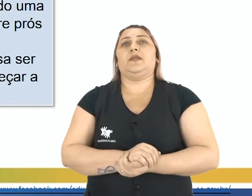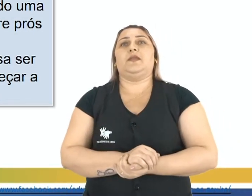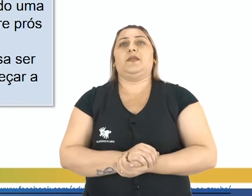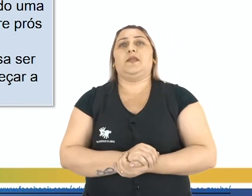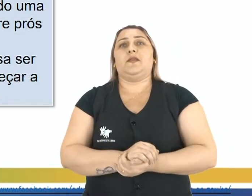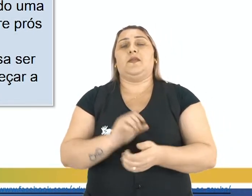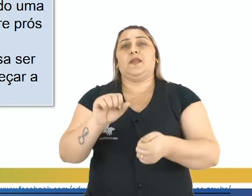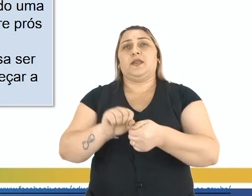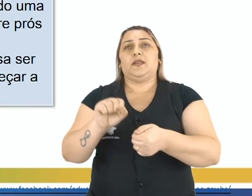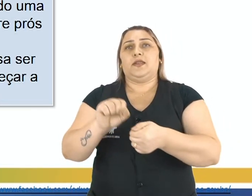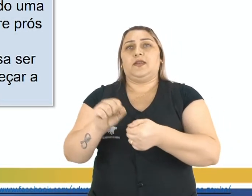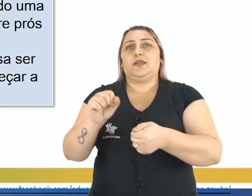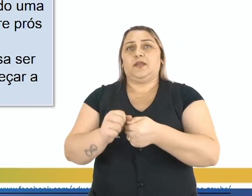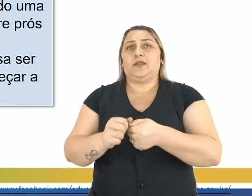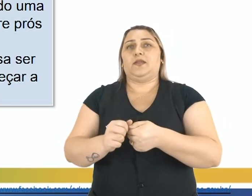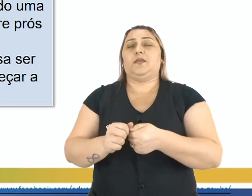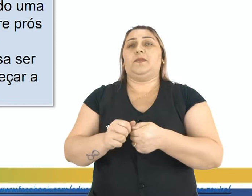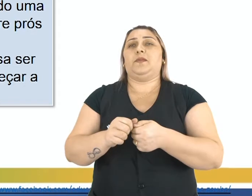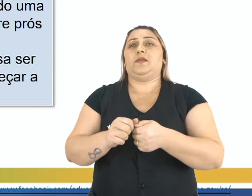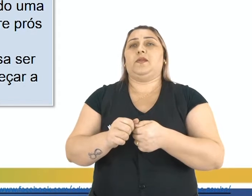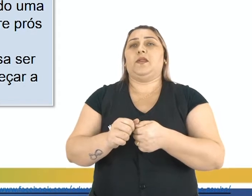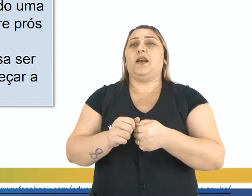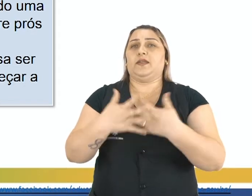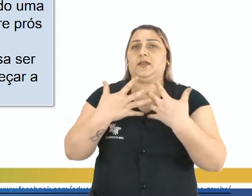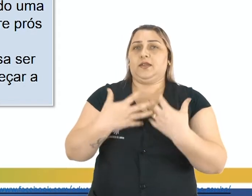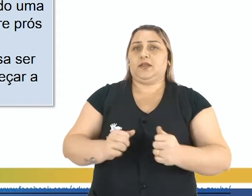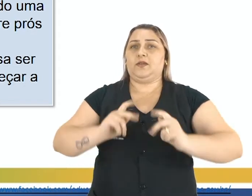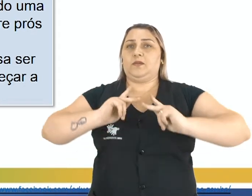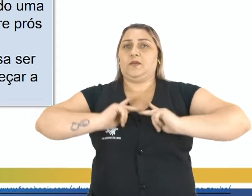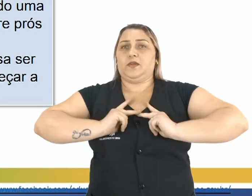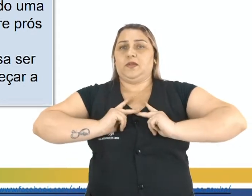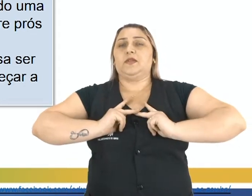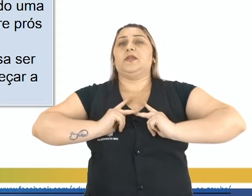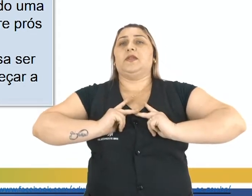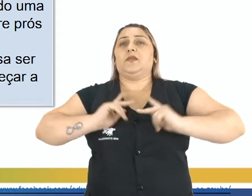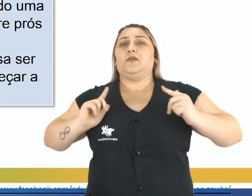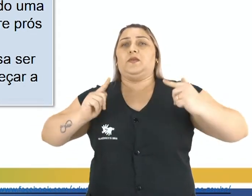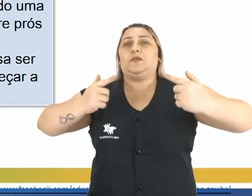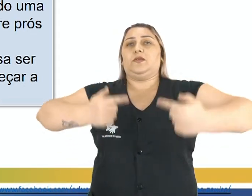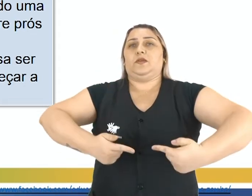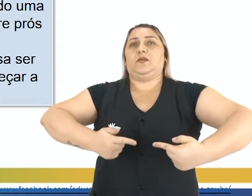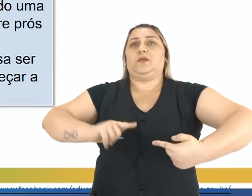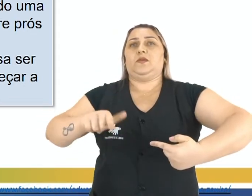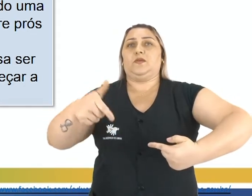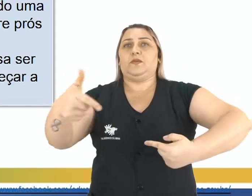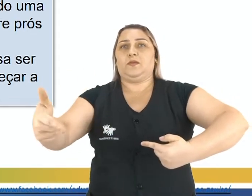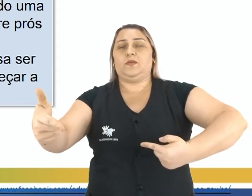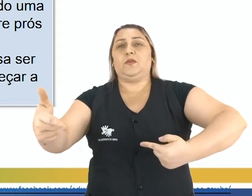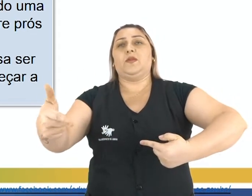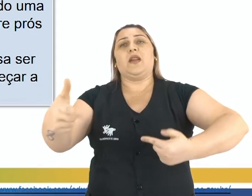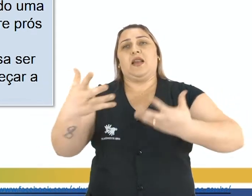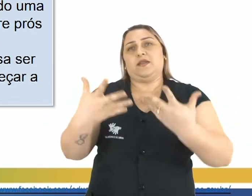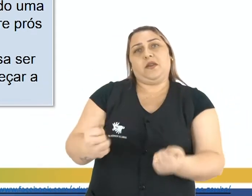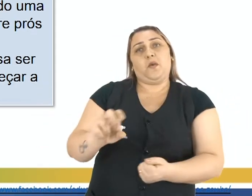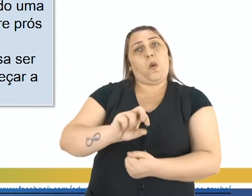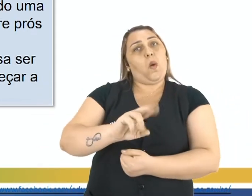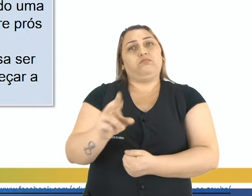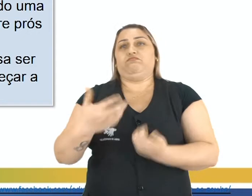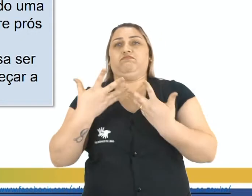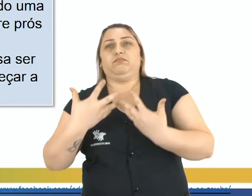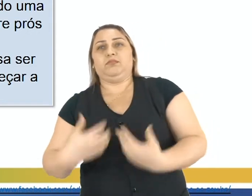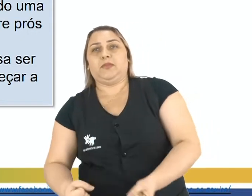relativização, fazendo ponderações, assumindo uma posição de disputa entre os prós e os contra.